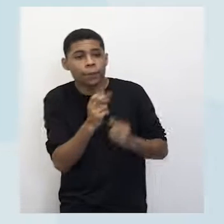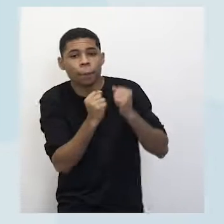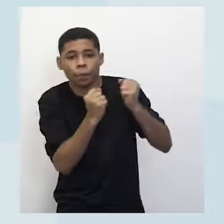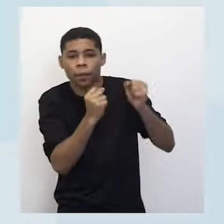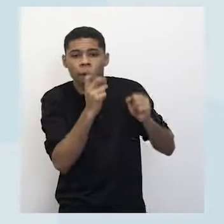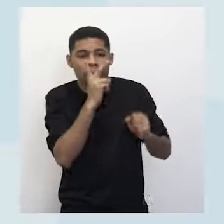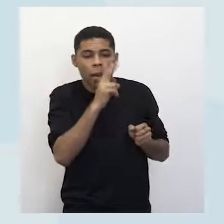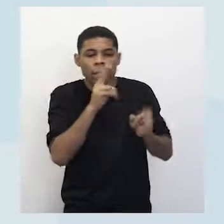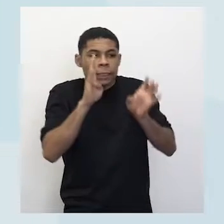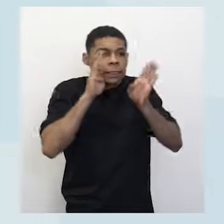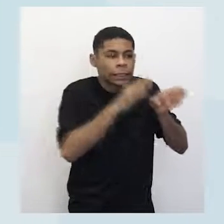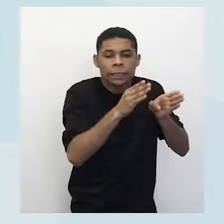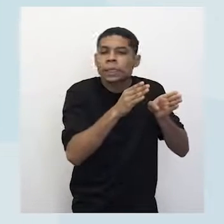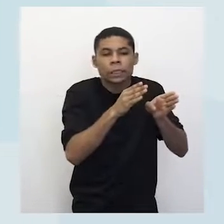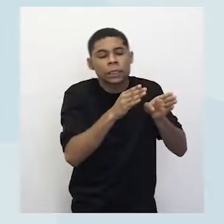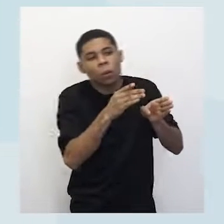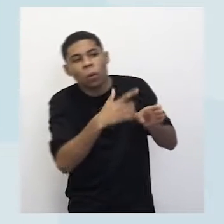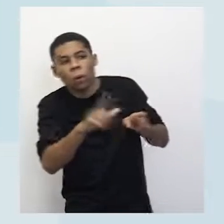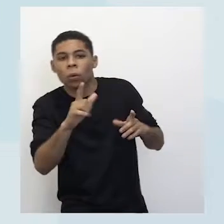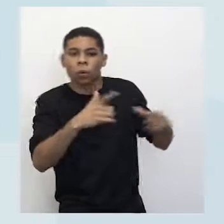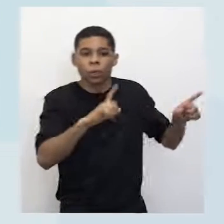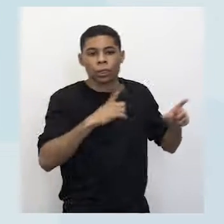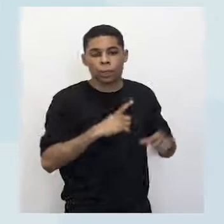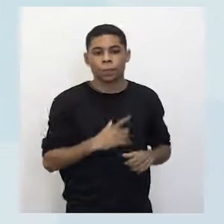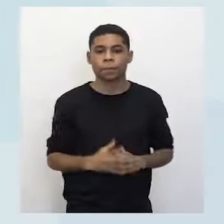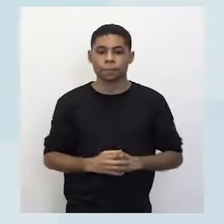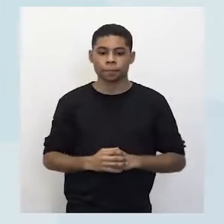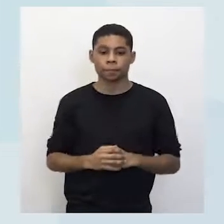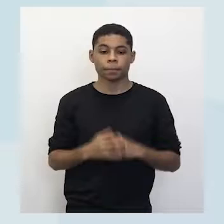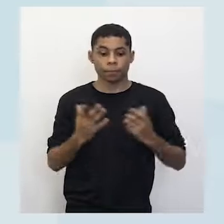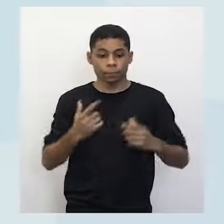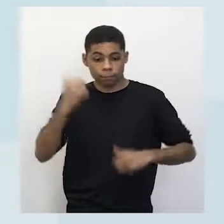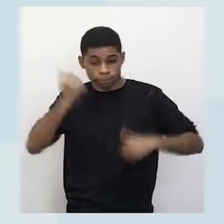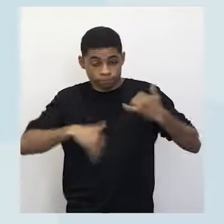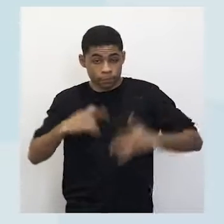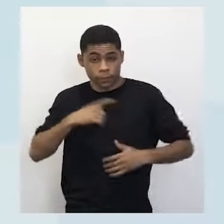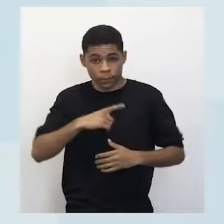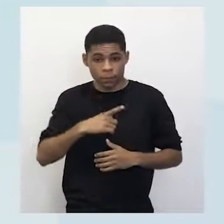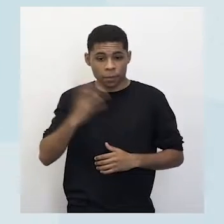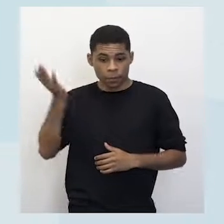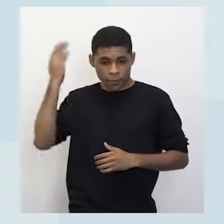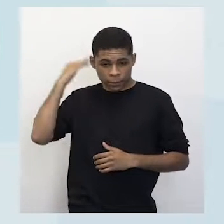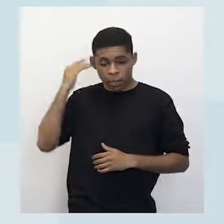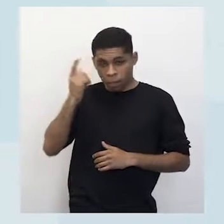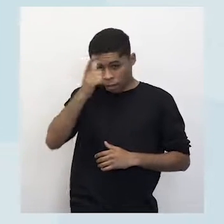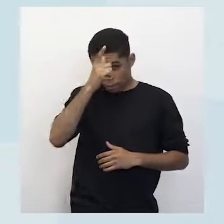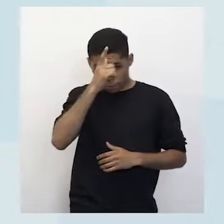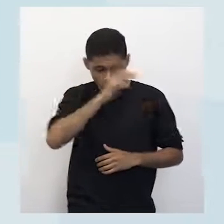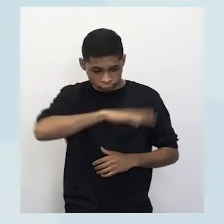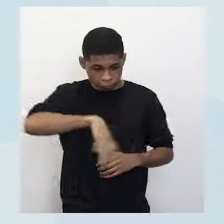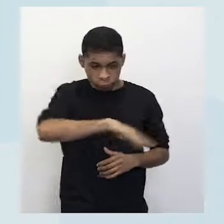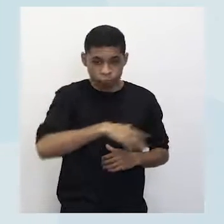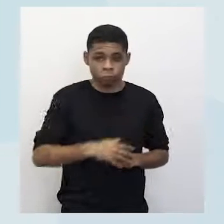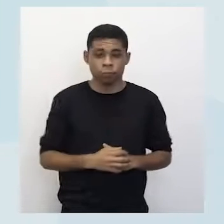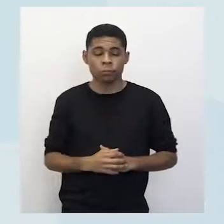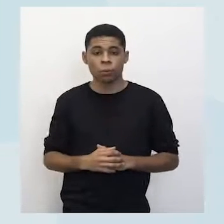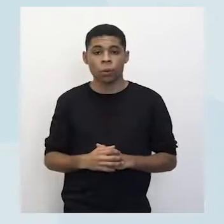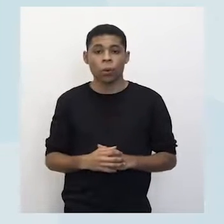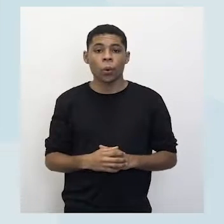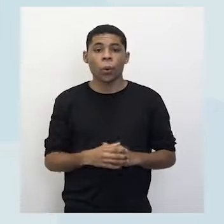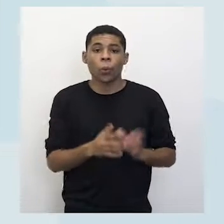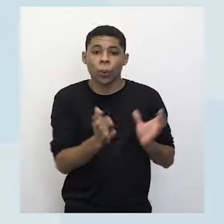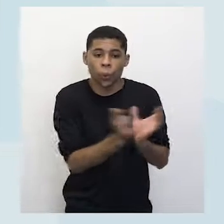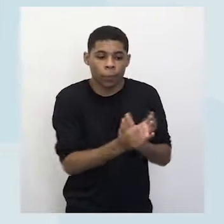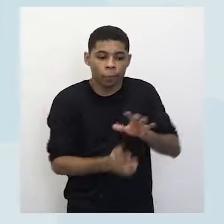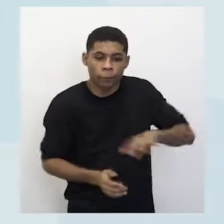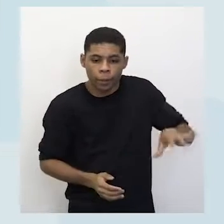tá? Então, já que eu falei dele, tá aí o comitatus, essa relação dos germânicos, né, entre os seus povos com os